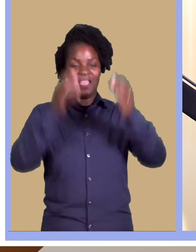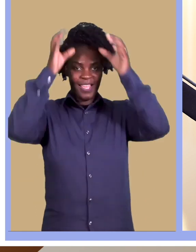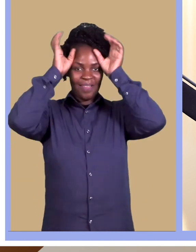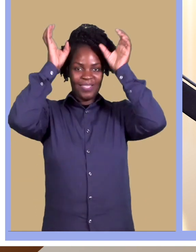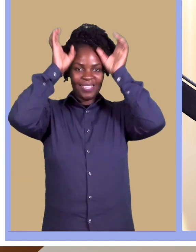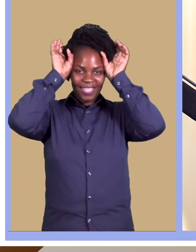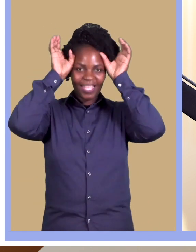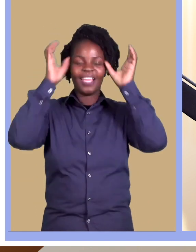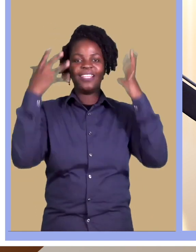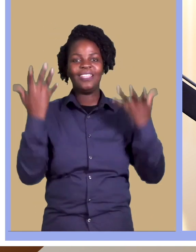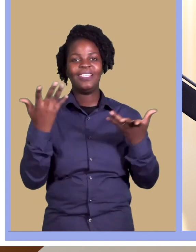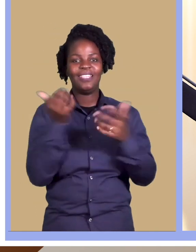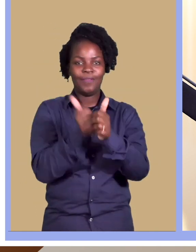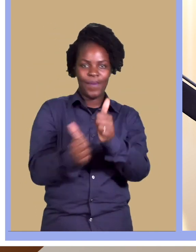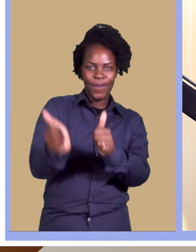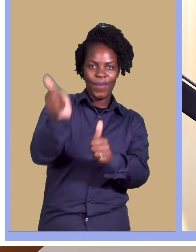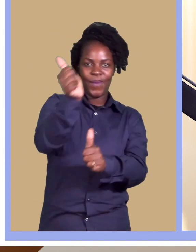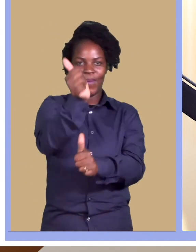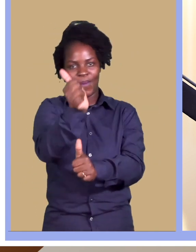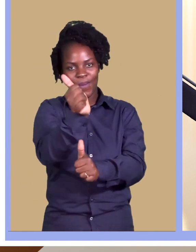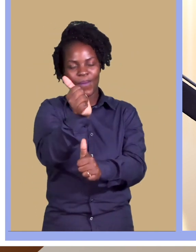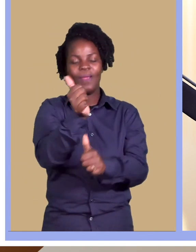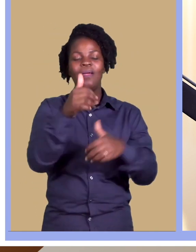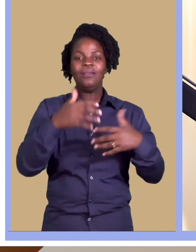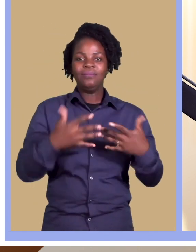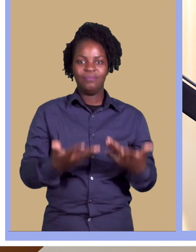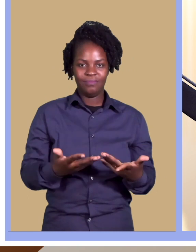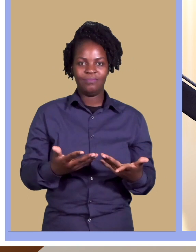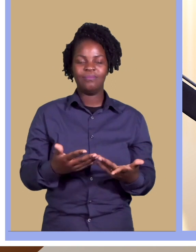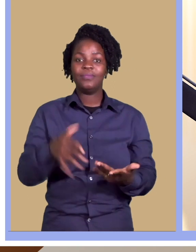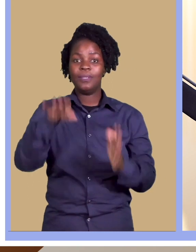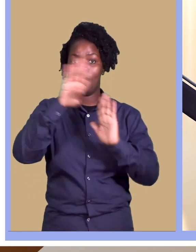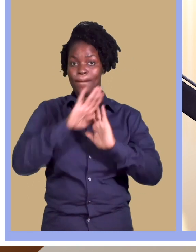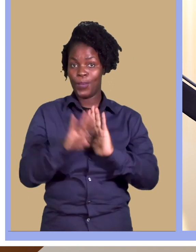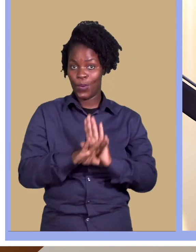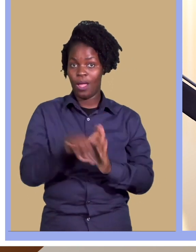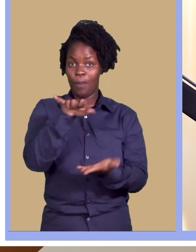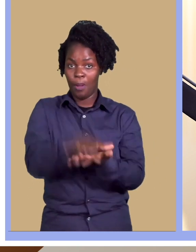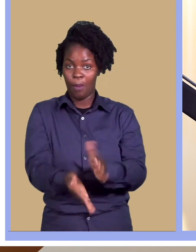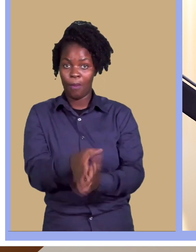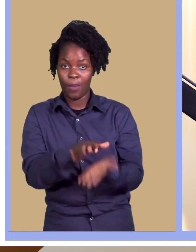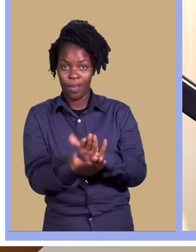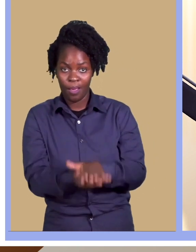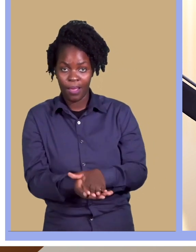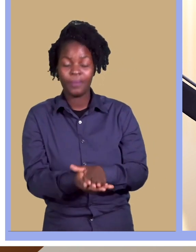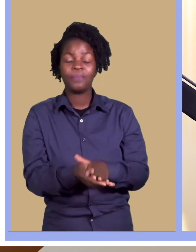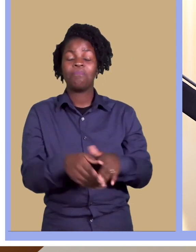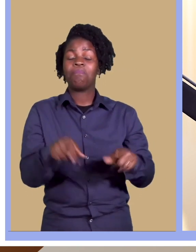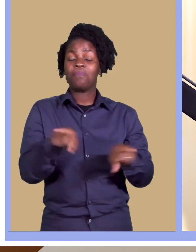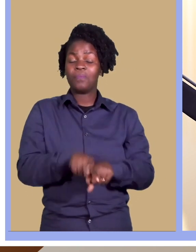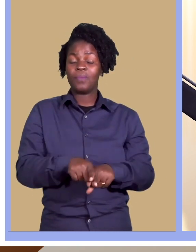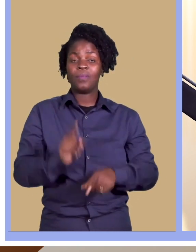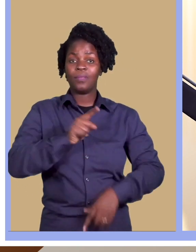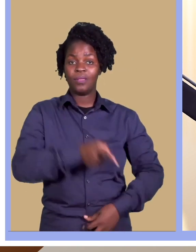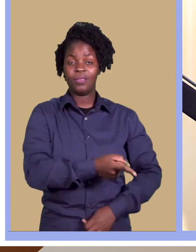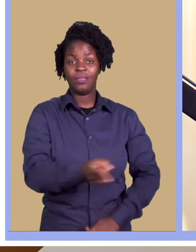definir uma agenda, né? Então, é através desse tipo de contribuições que nós podemos fazer com que o nosso movimento cresça.